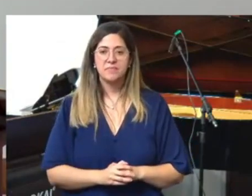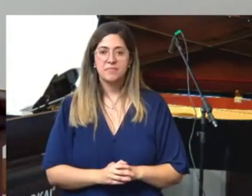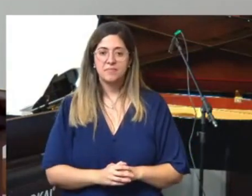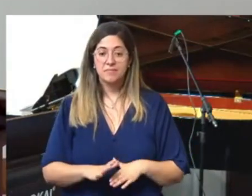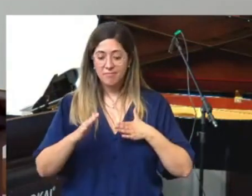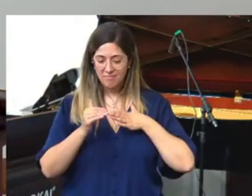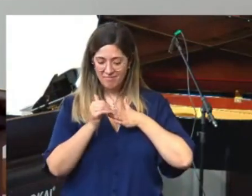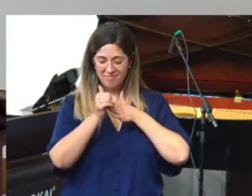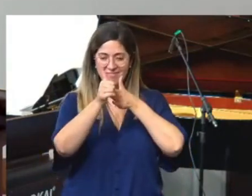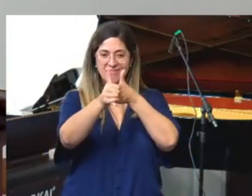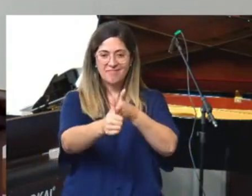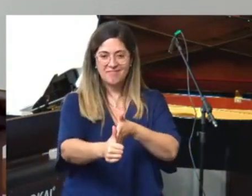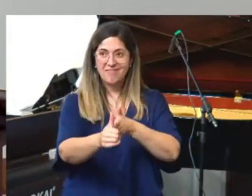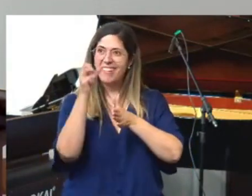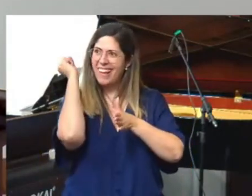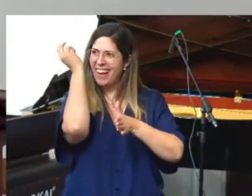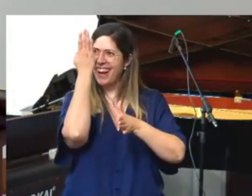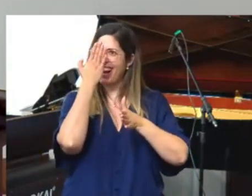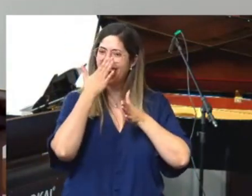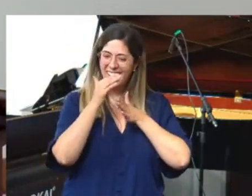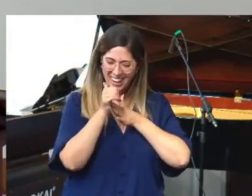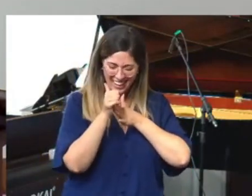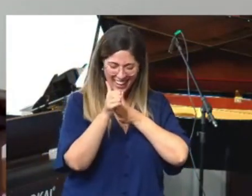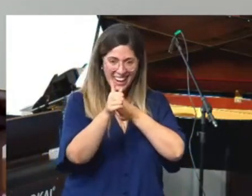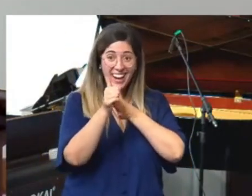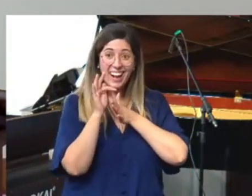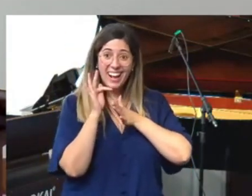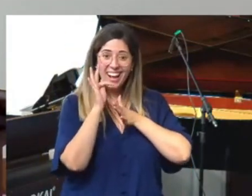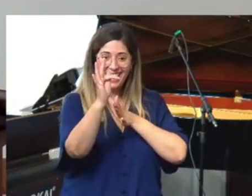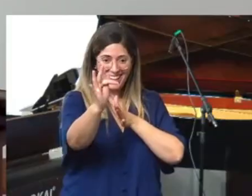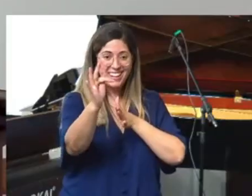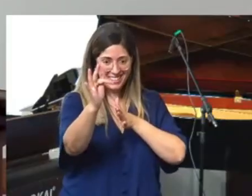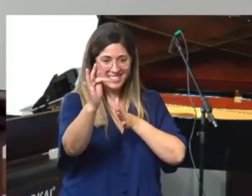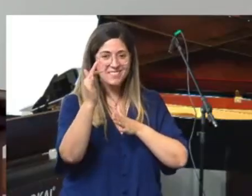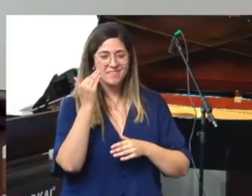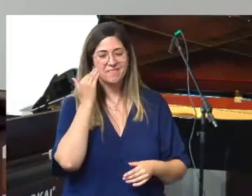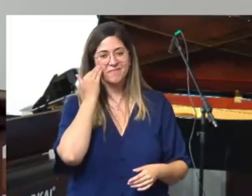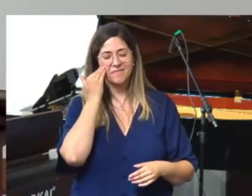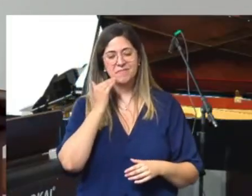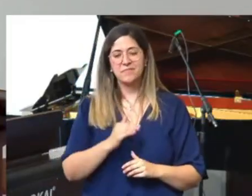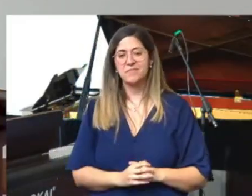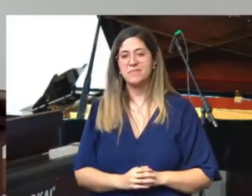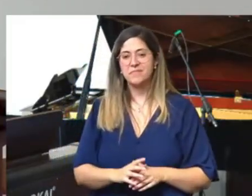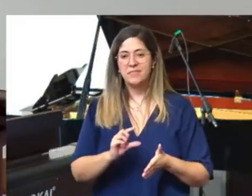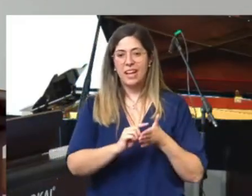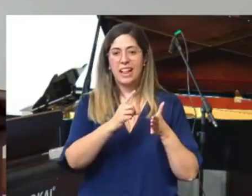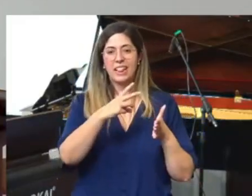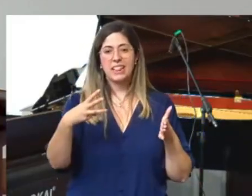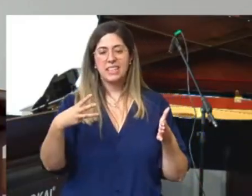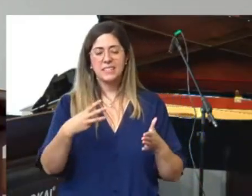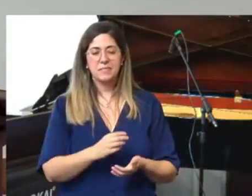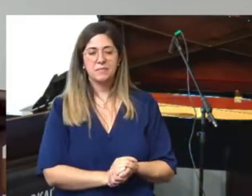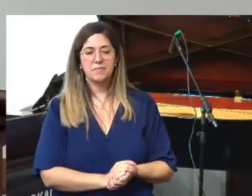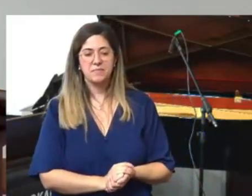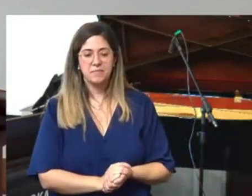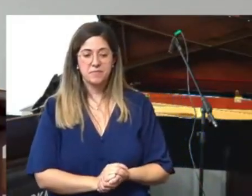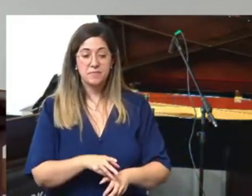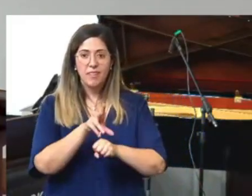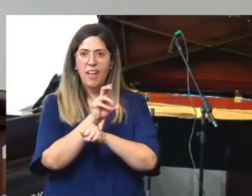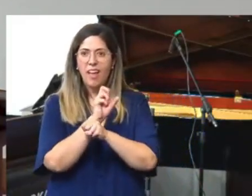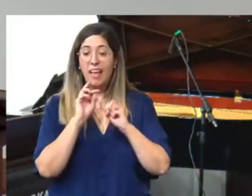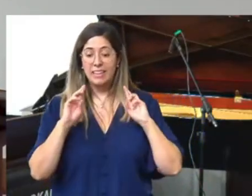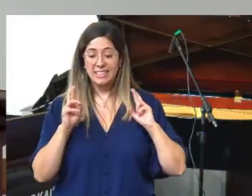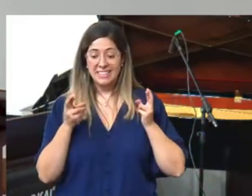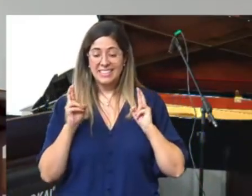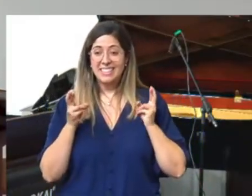nos conduz ao futuro. Ao futuro. Não é isso que o verso de número 13 nos diz? Aguardando